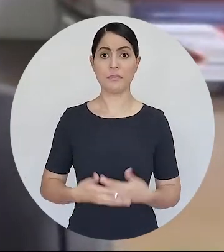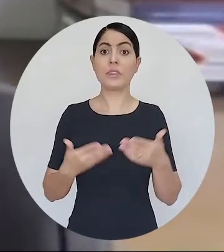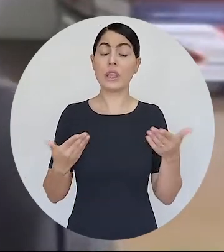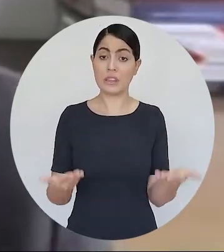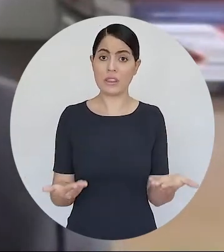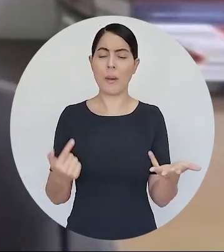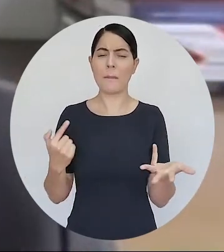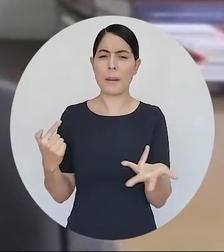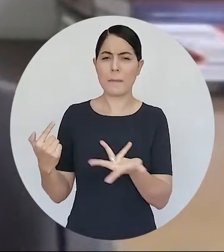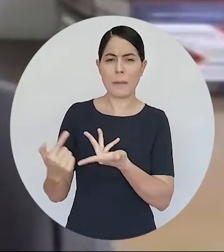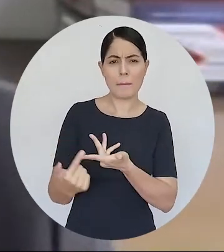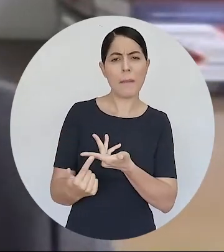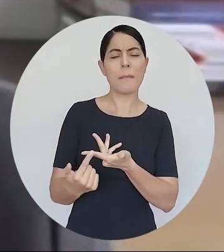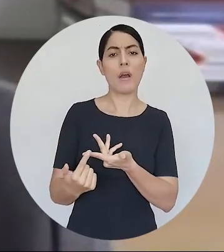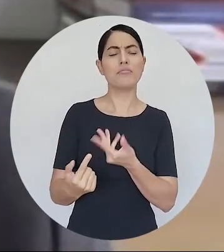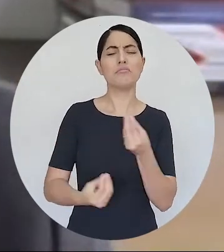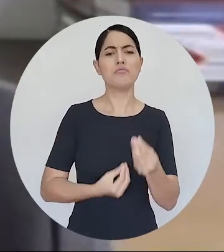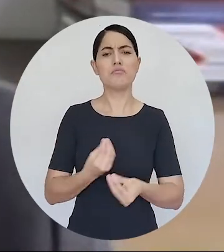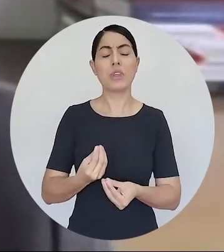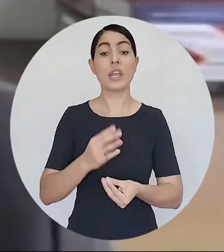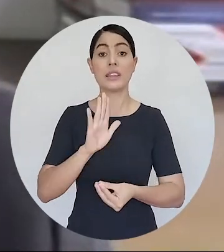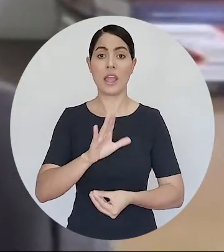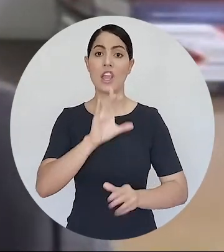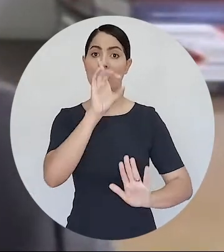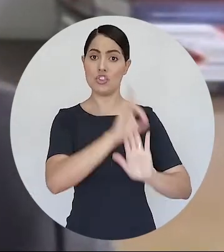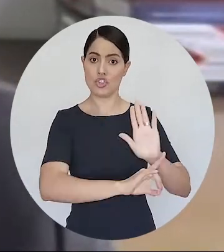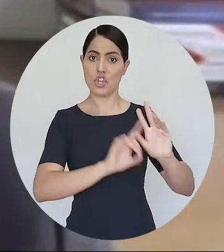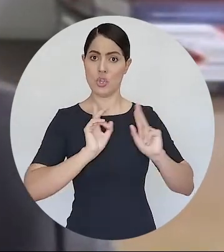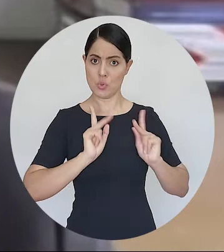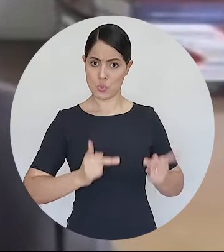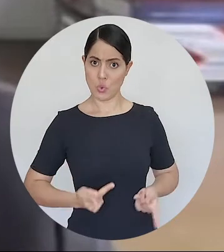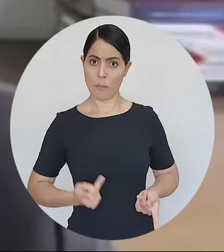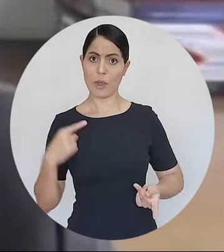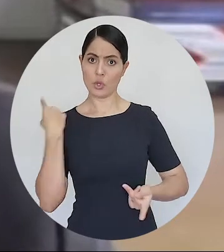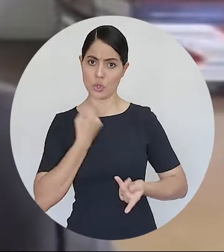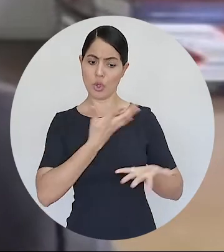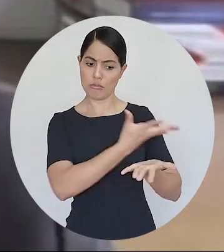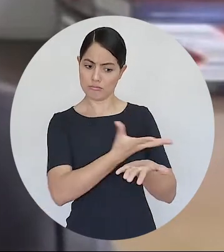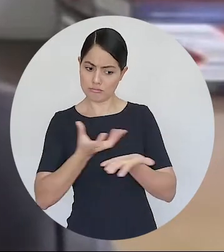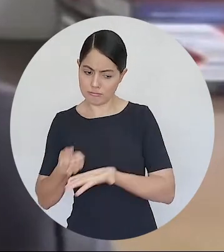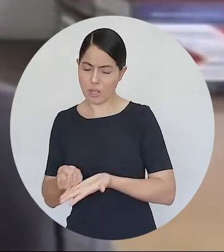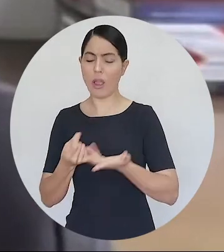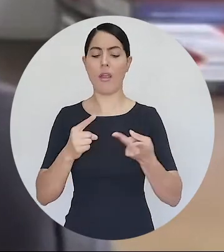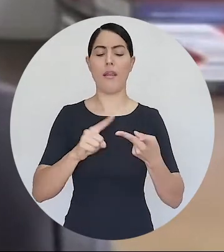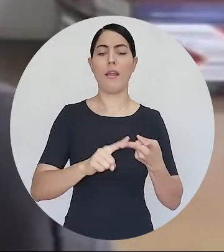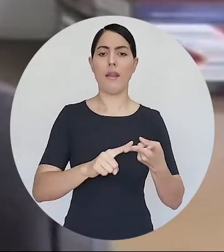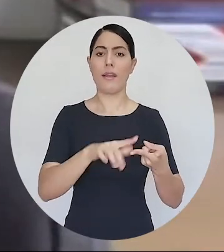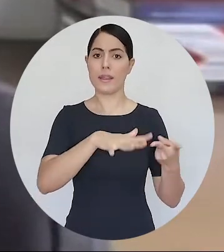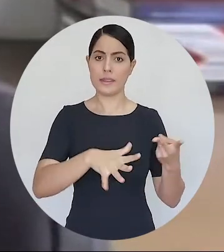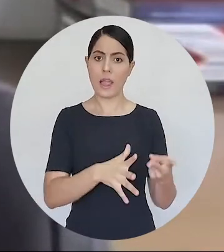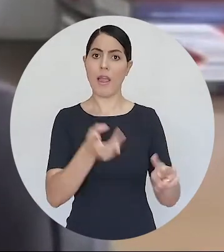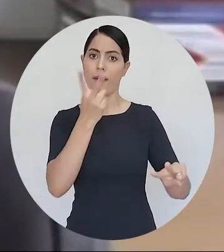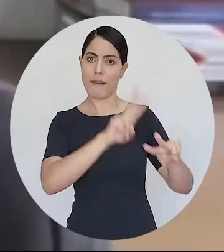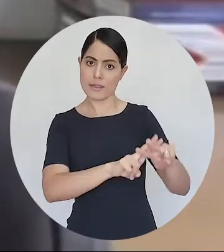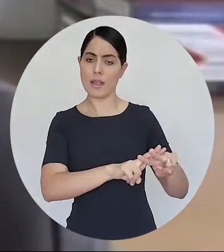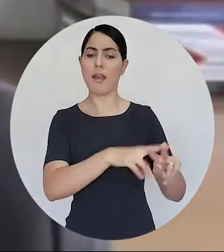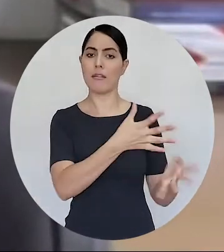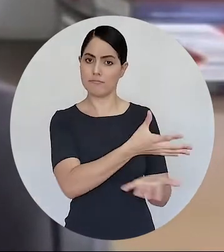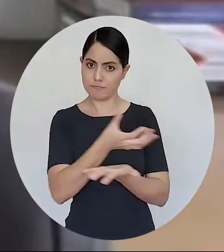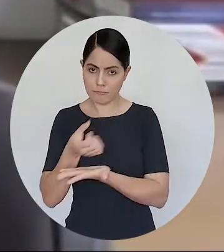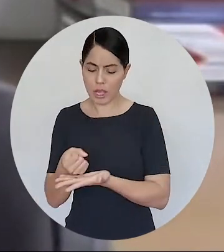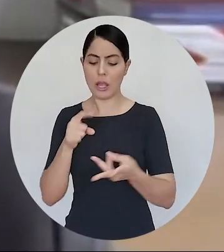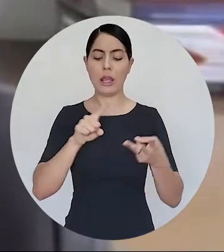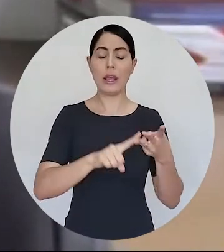recomendações da Comissão Nacional de Direitos Humanos, da Coordenação de Acompanhamento do Sistema Carcerário, da